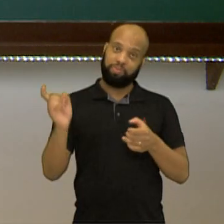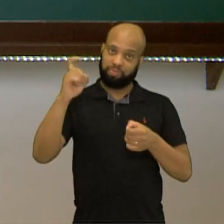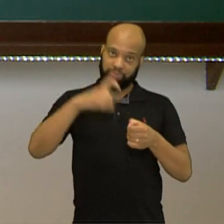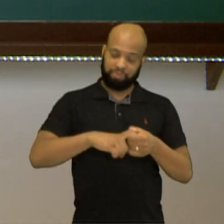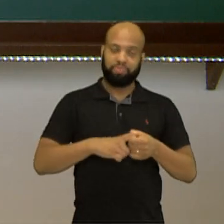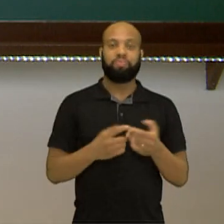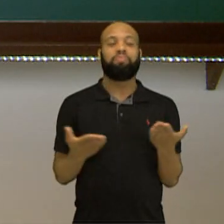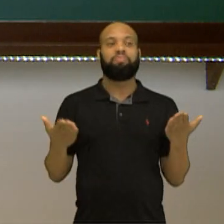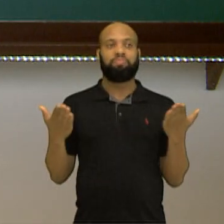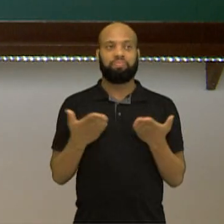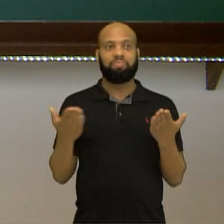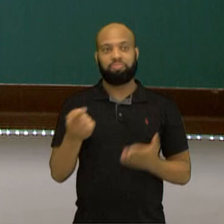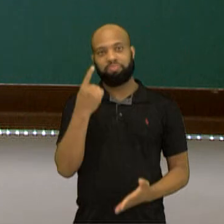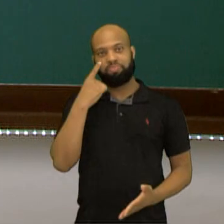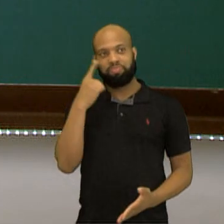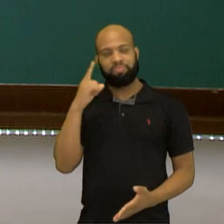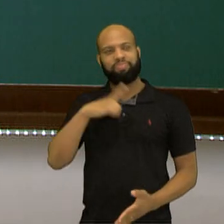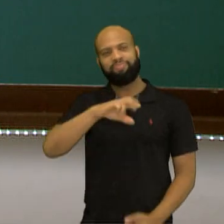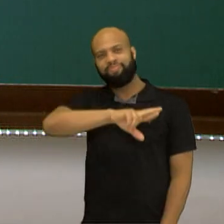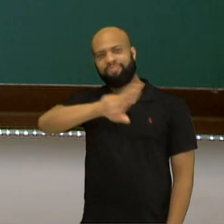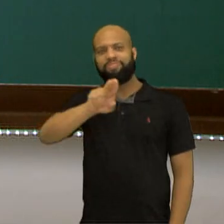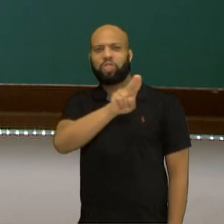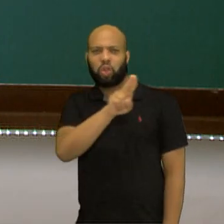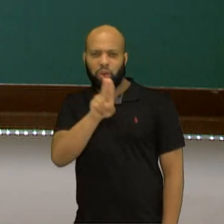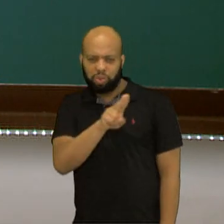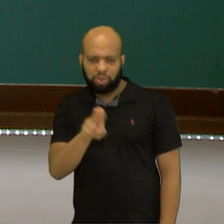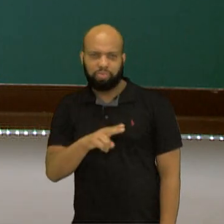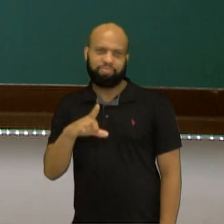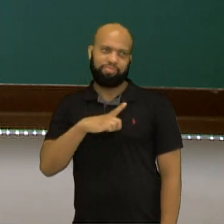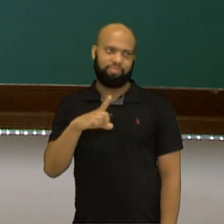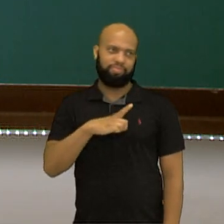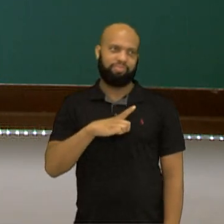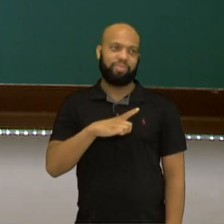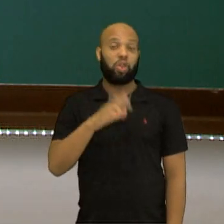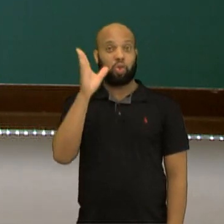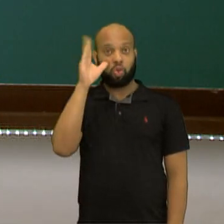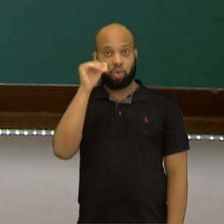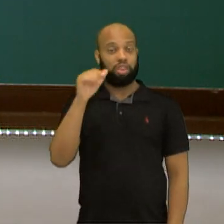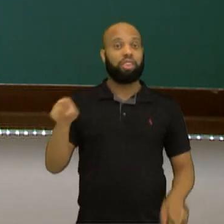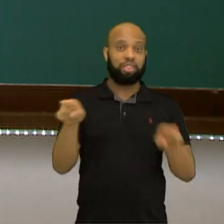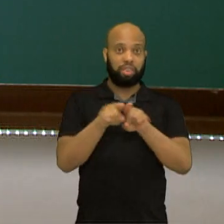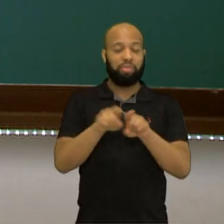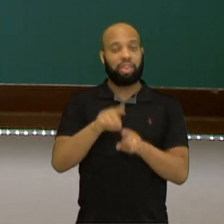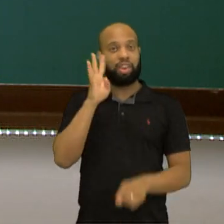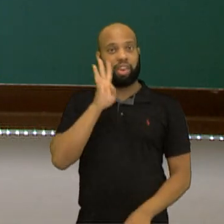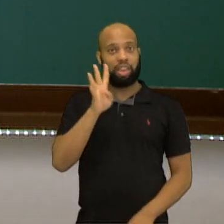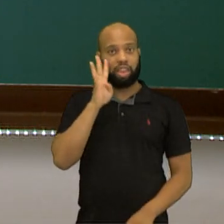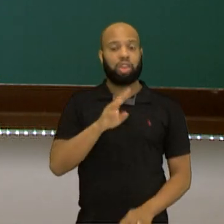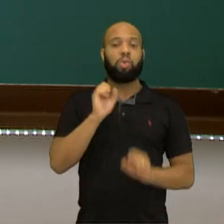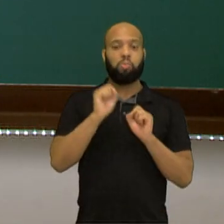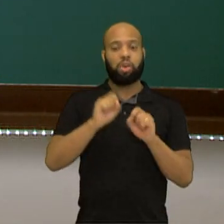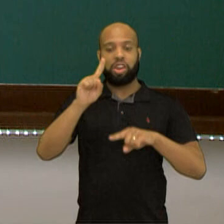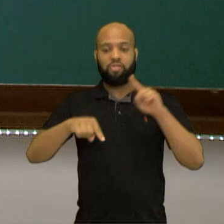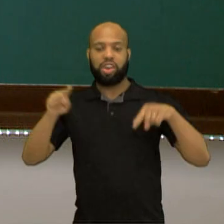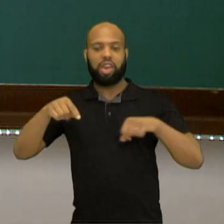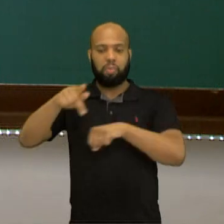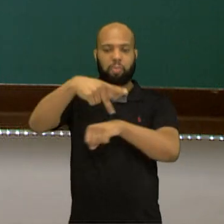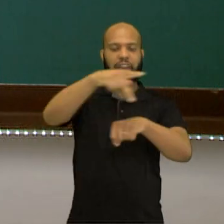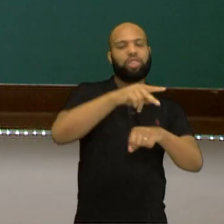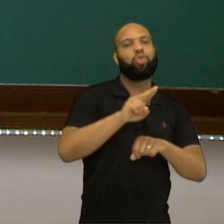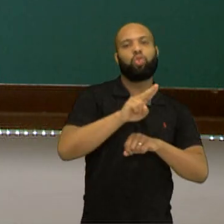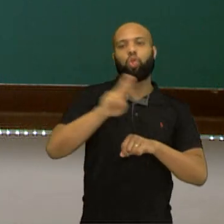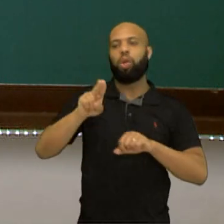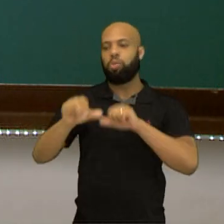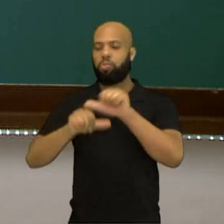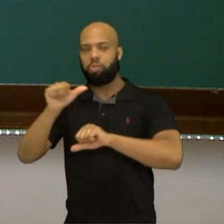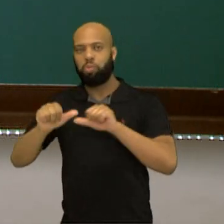Voltamos. Então, aqui tem vários nomes. Uma curiosidade interessante é que ele pode variar de um país para o